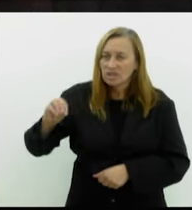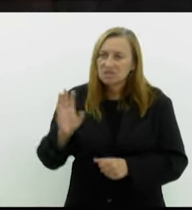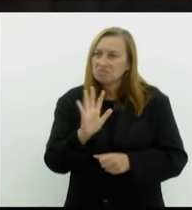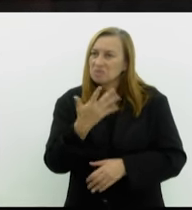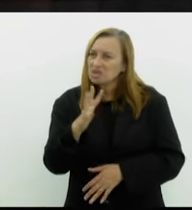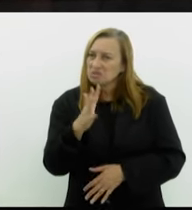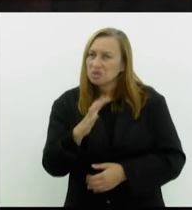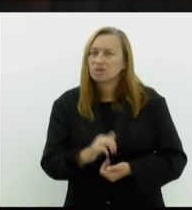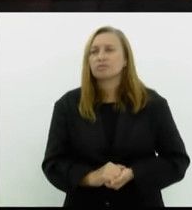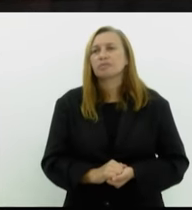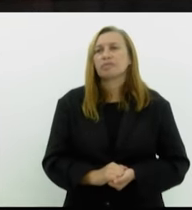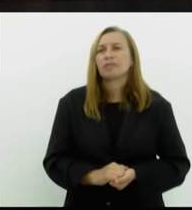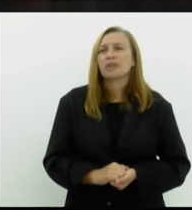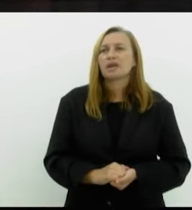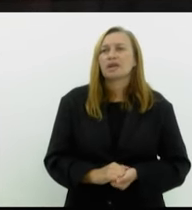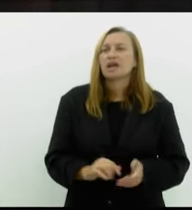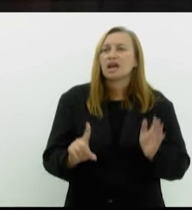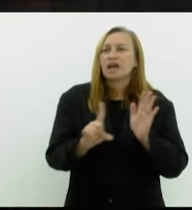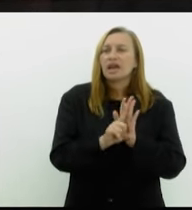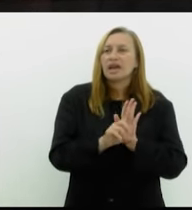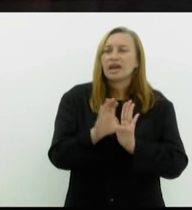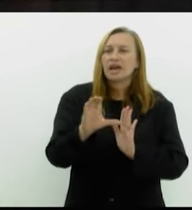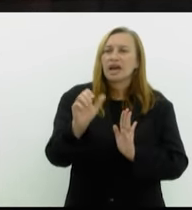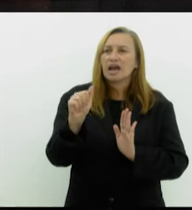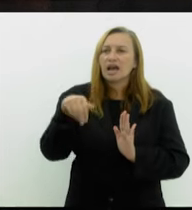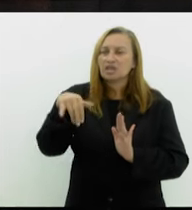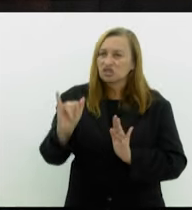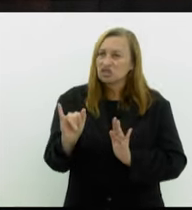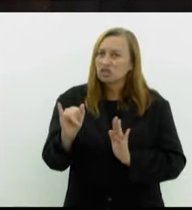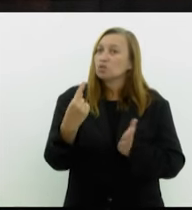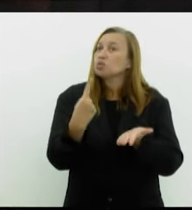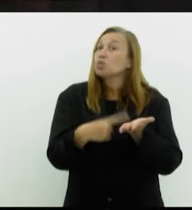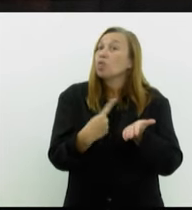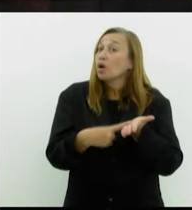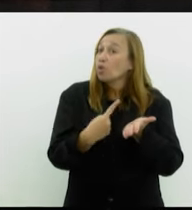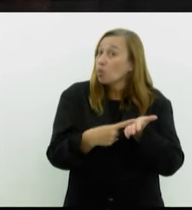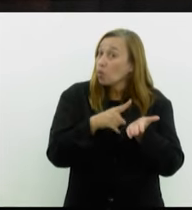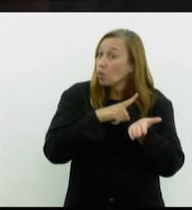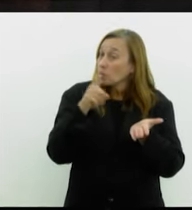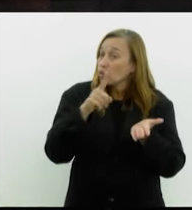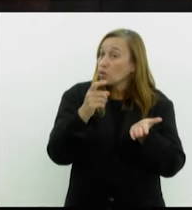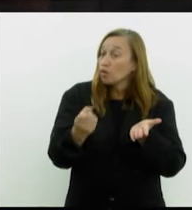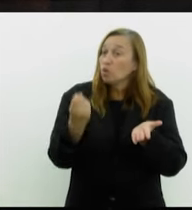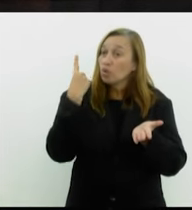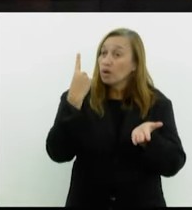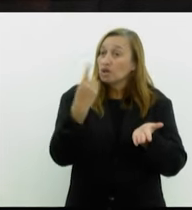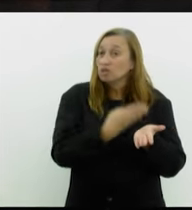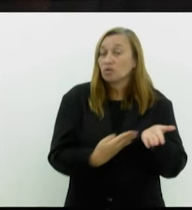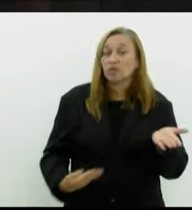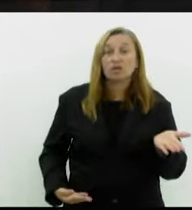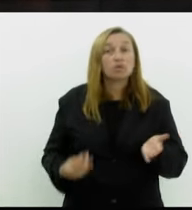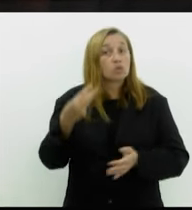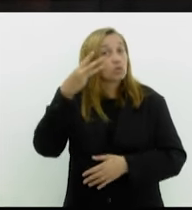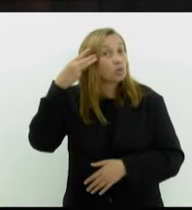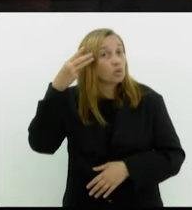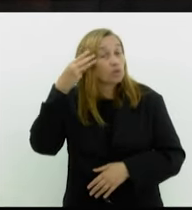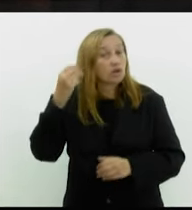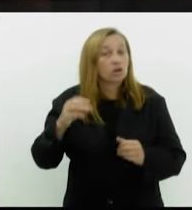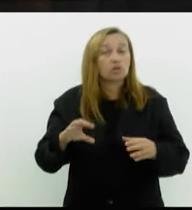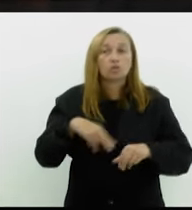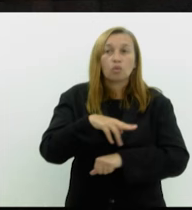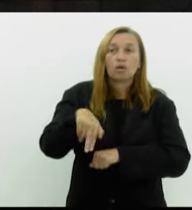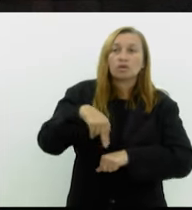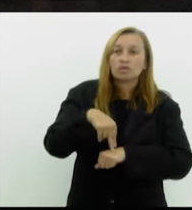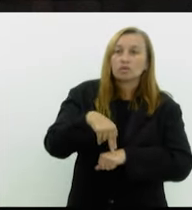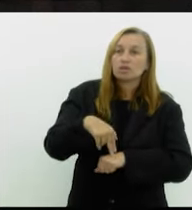aproximadamente, de Lei Candir, daquele acordo que o ex-governador Wilson Witz fez com a União,